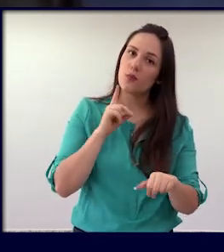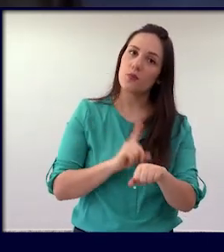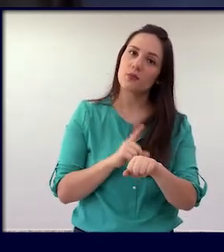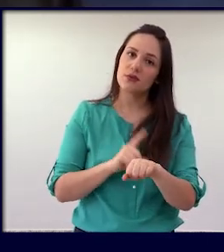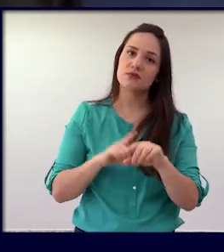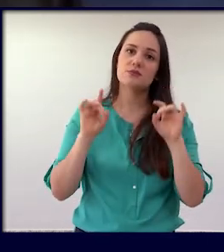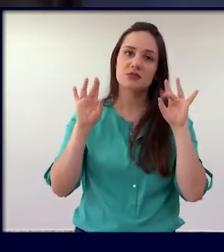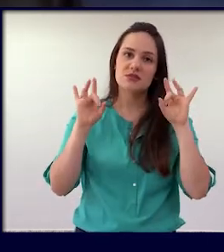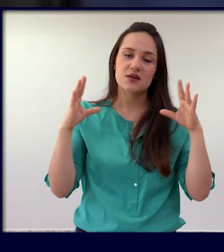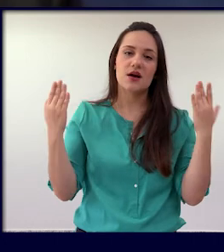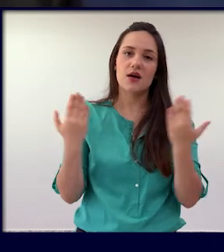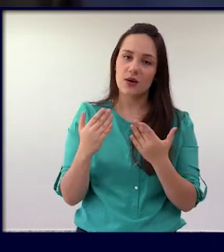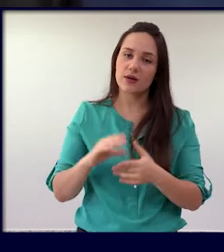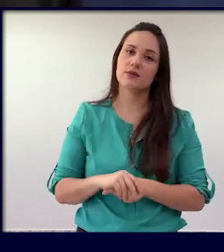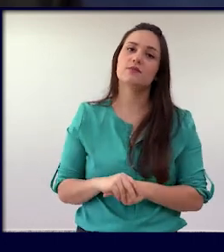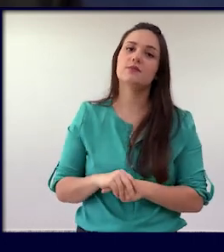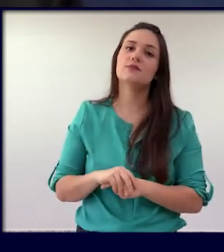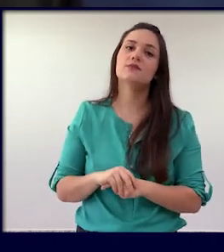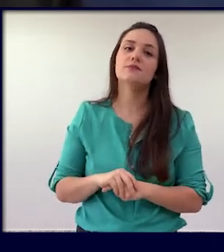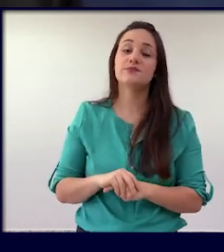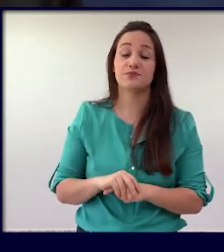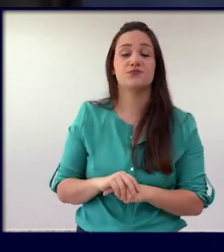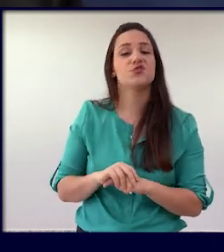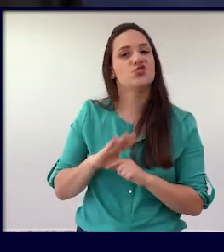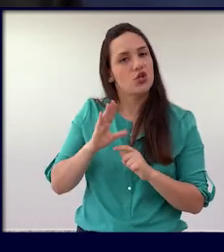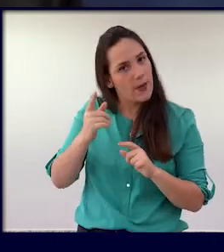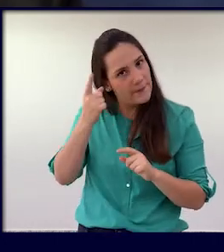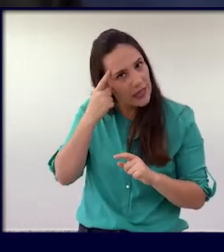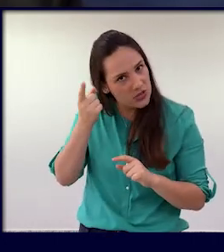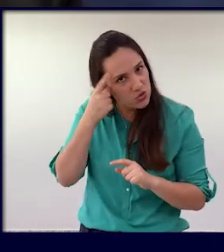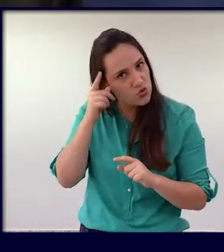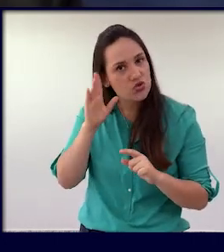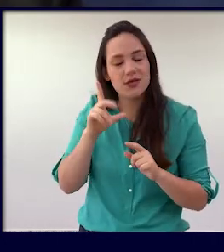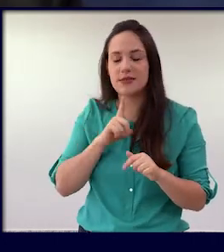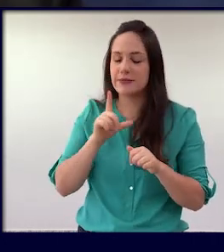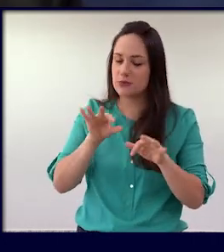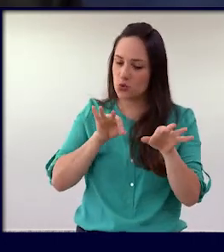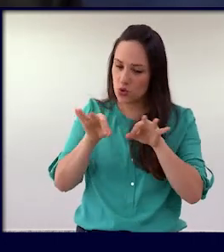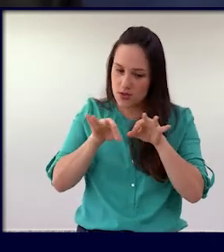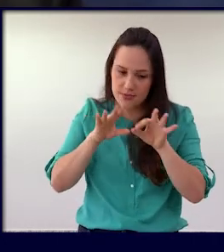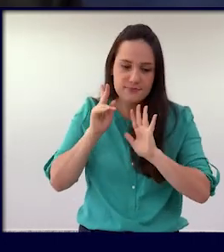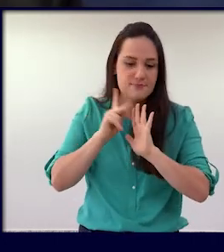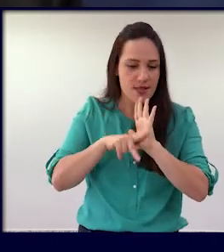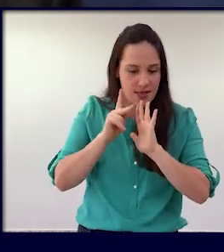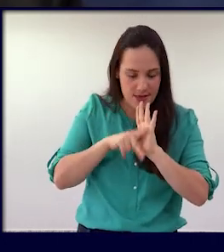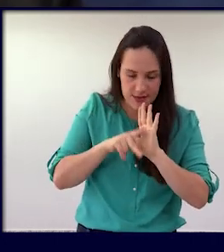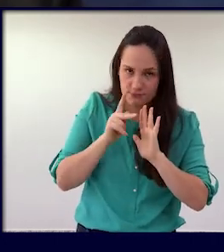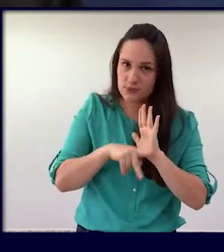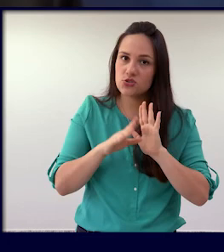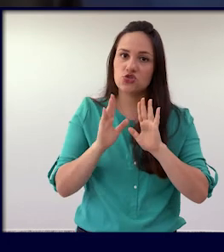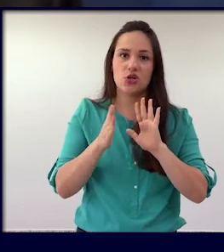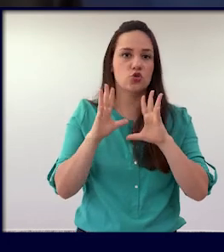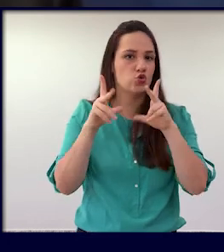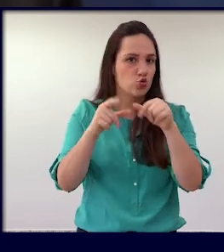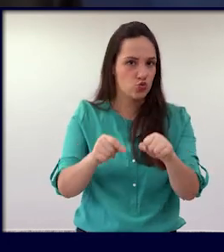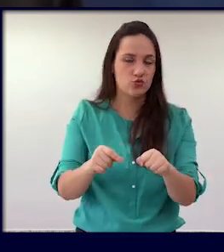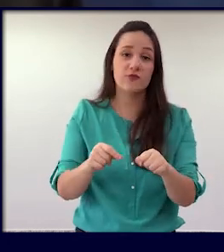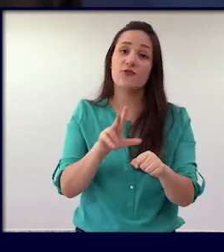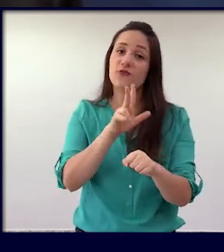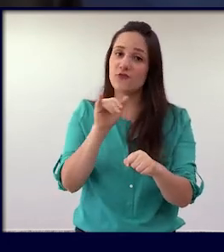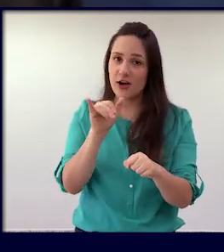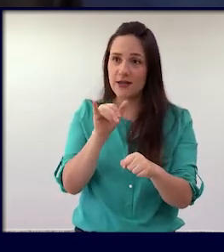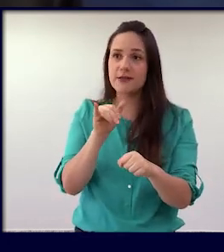convívio social nesse momento de pandemia. Certamente, tudo isso está sendo pensado, está sendo planejado, e